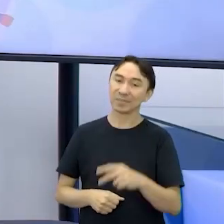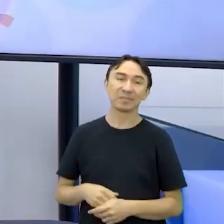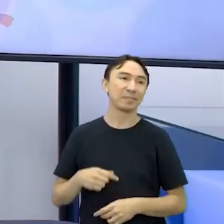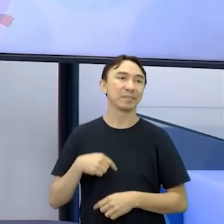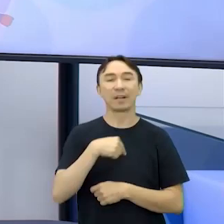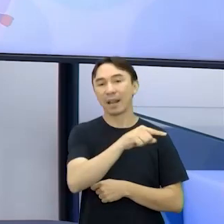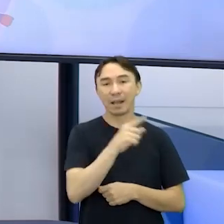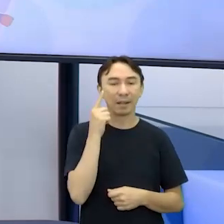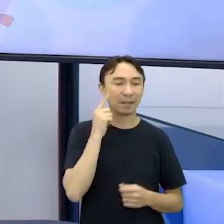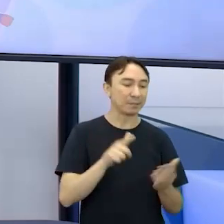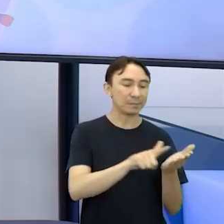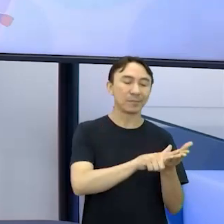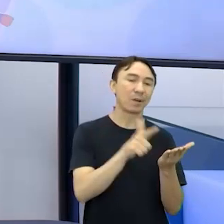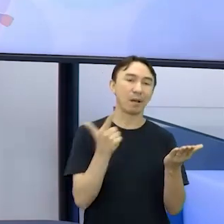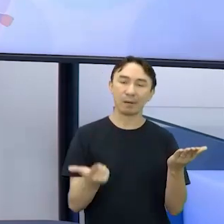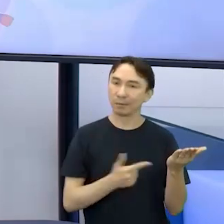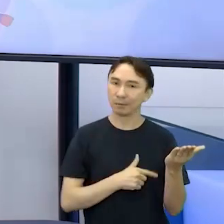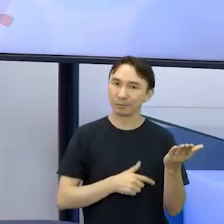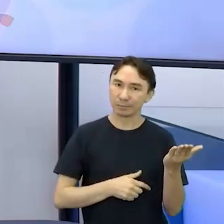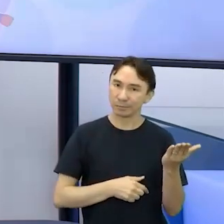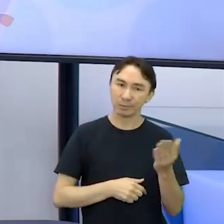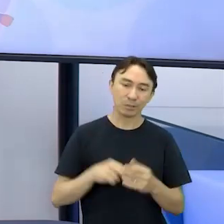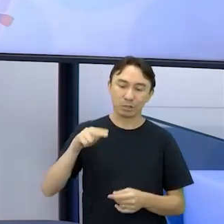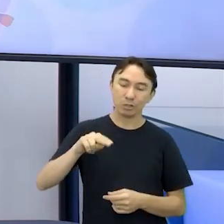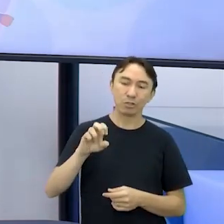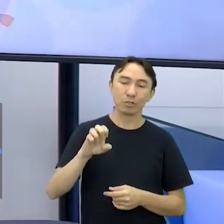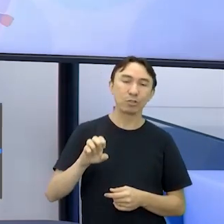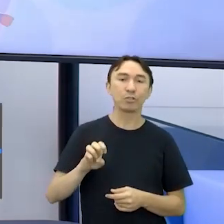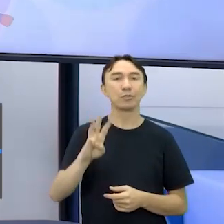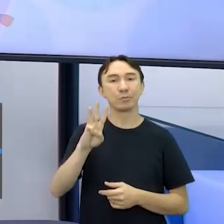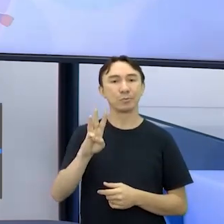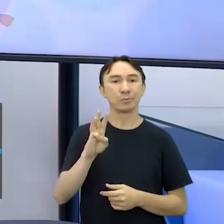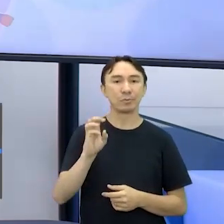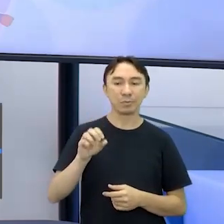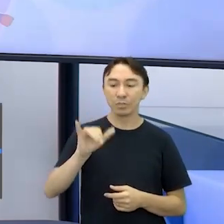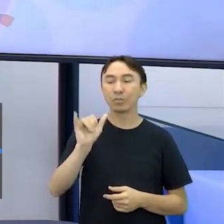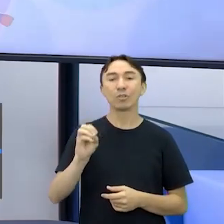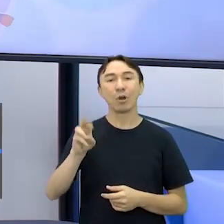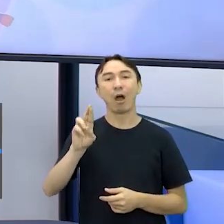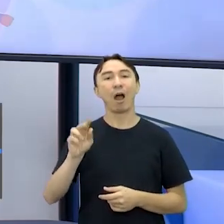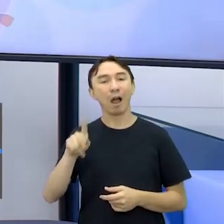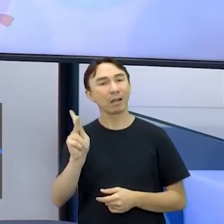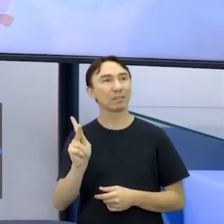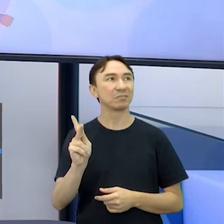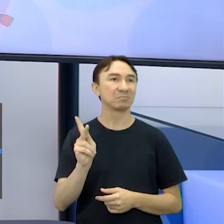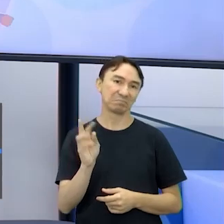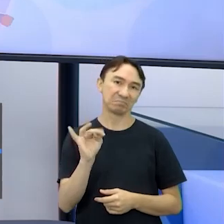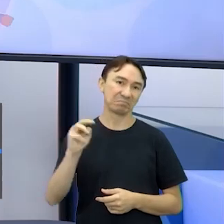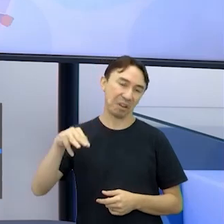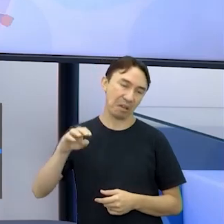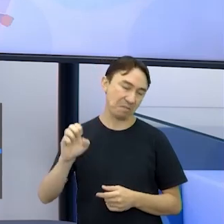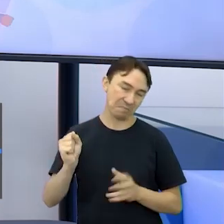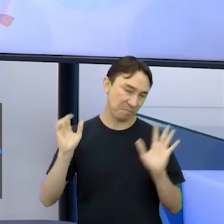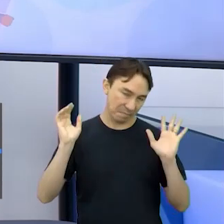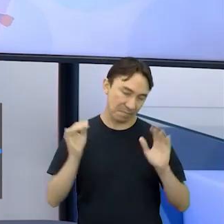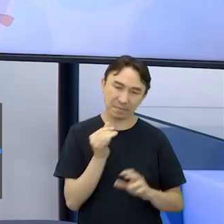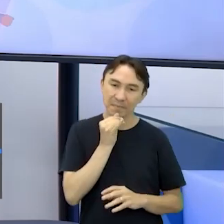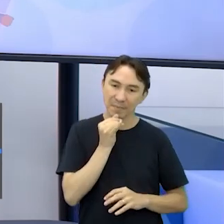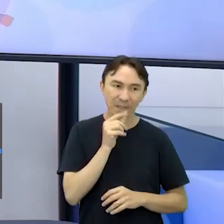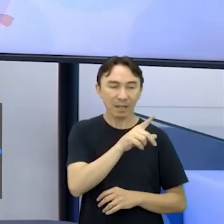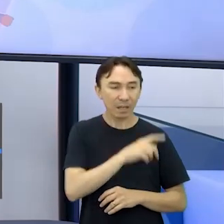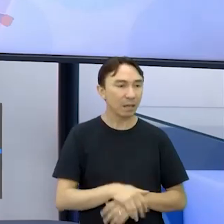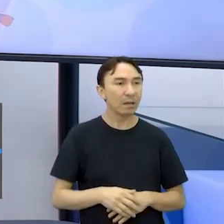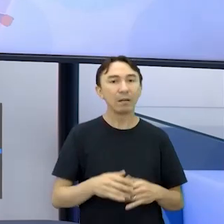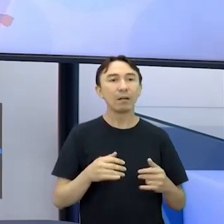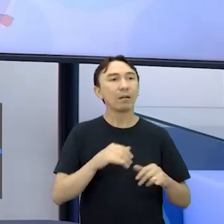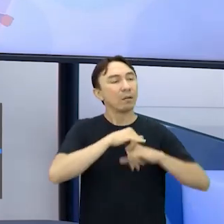Times, Daily News, não importa. Pega uma notícia importantíssima que você viu que aconteceu lá e veja como